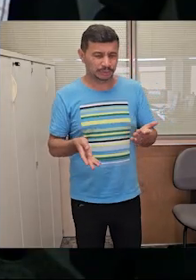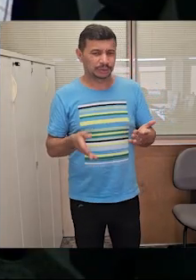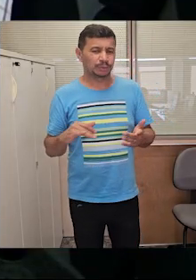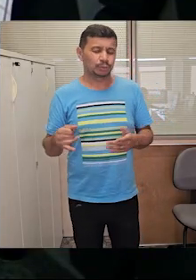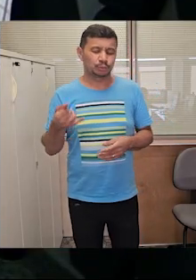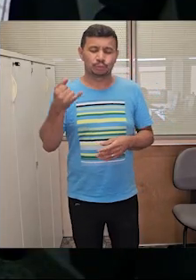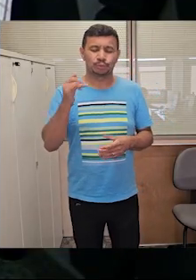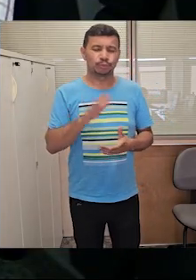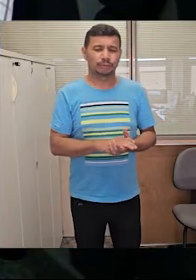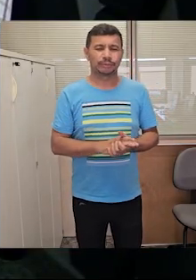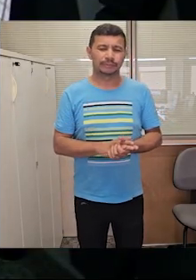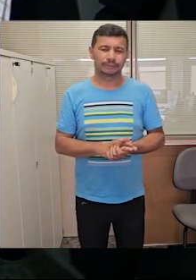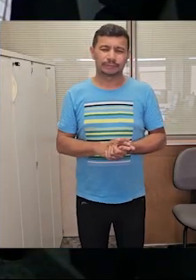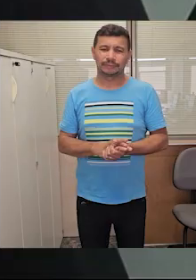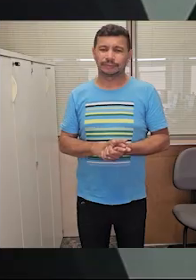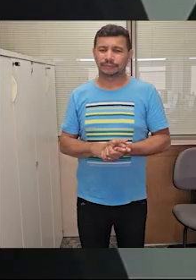da inflação, entende?